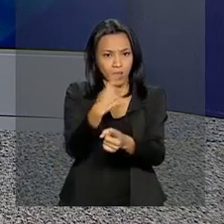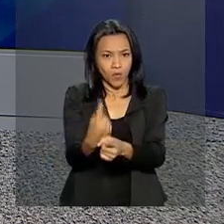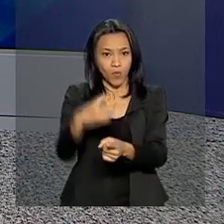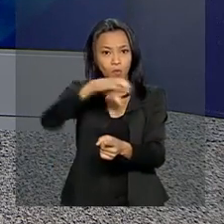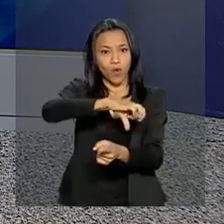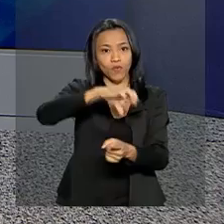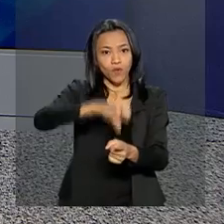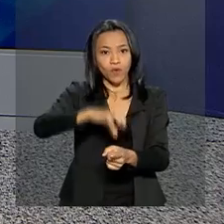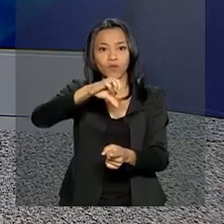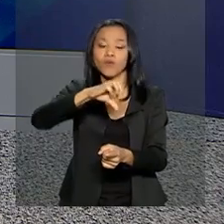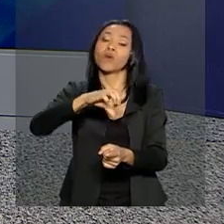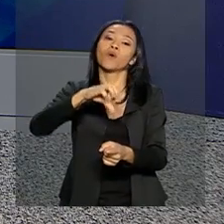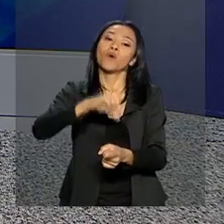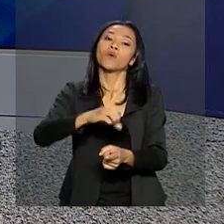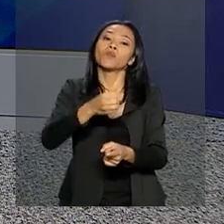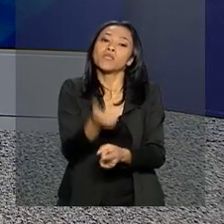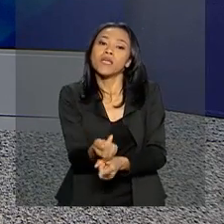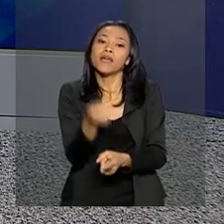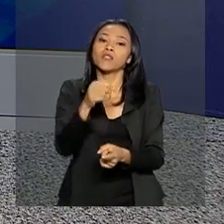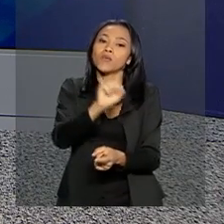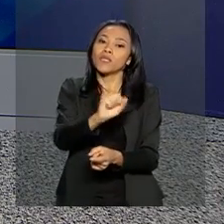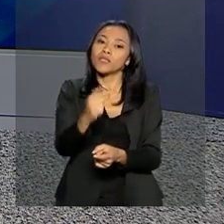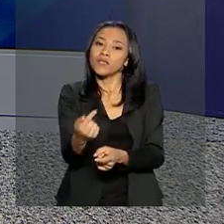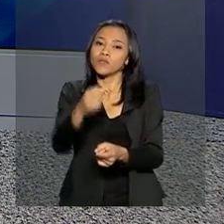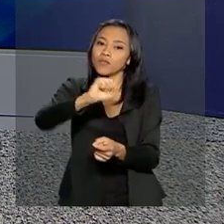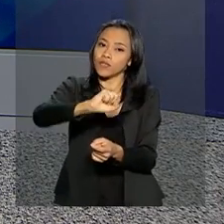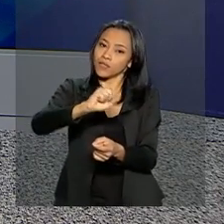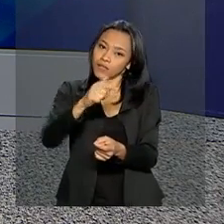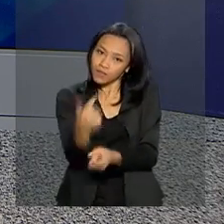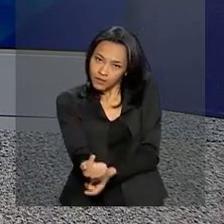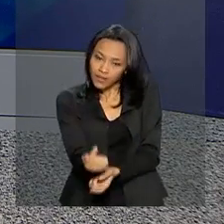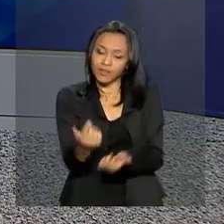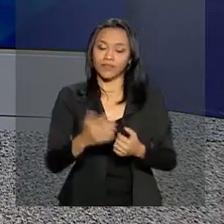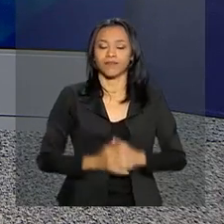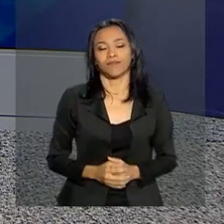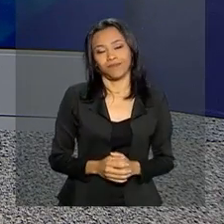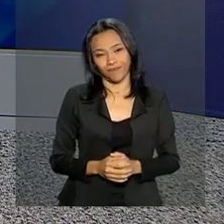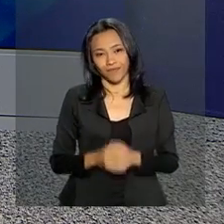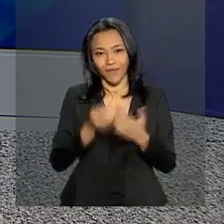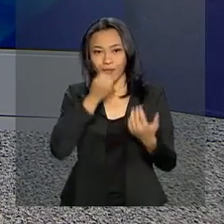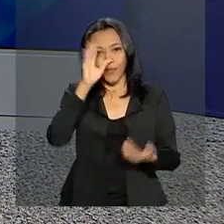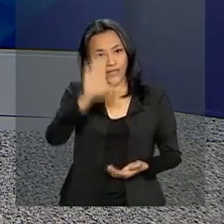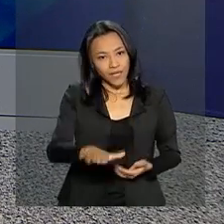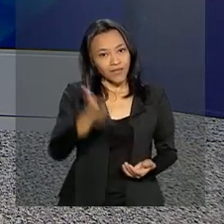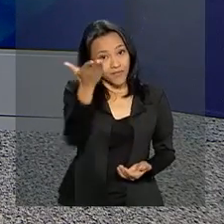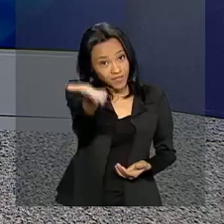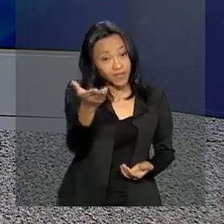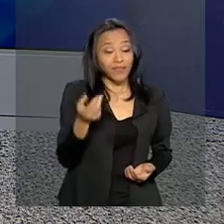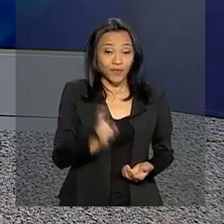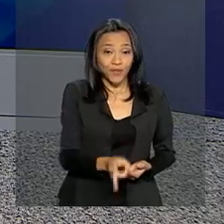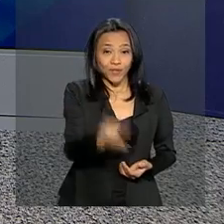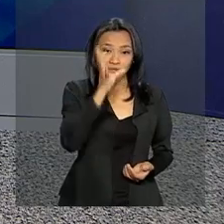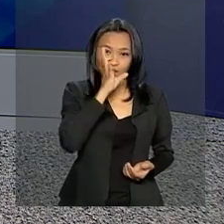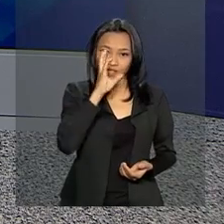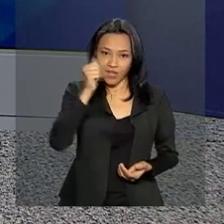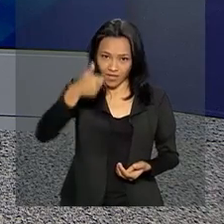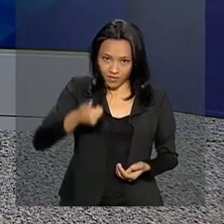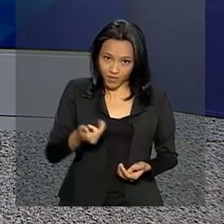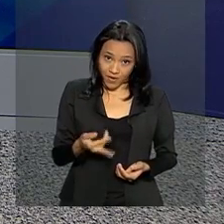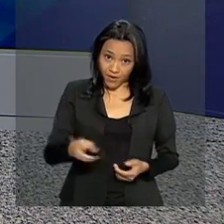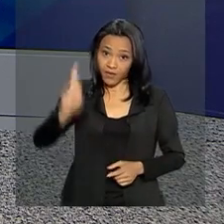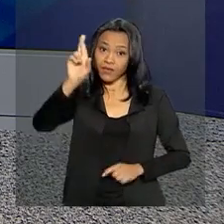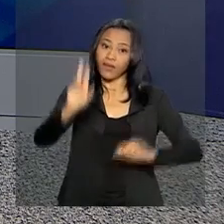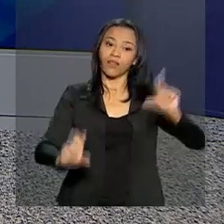9 98 67 87 87 uma boa tarde pra você continue com a gente aqui